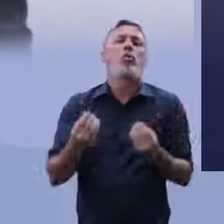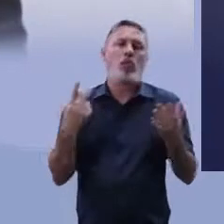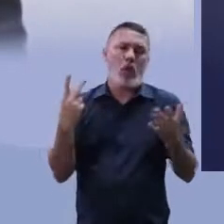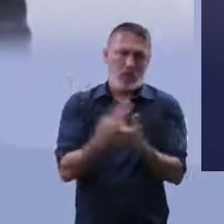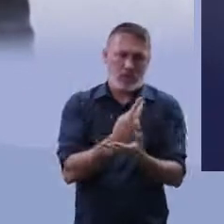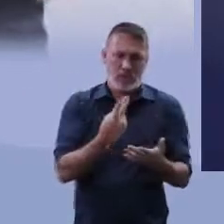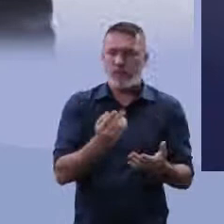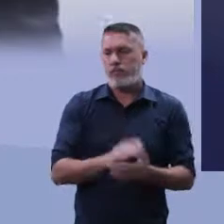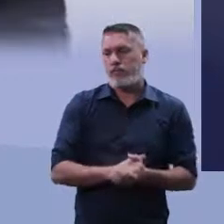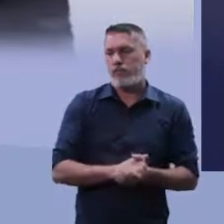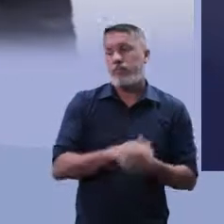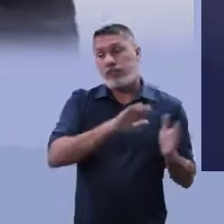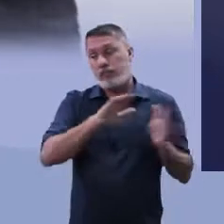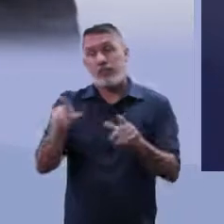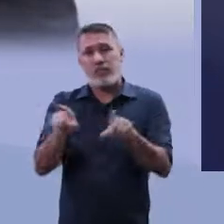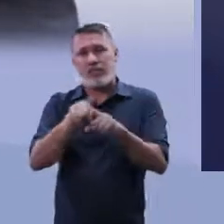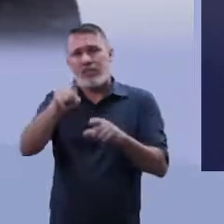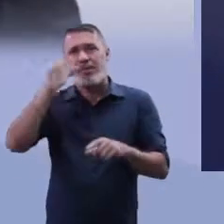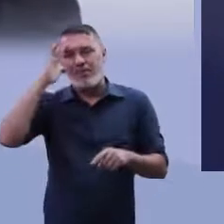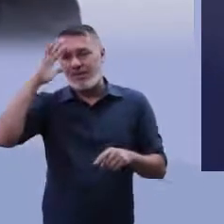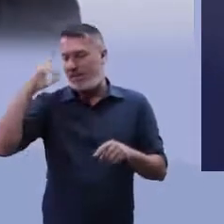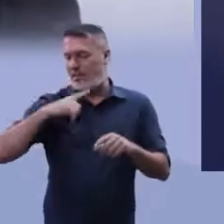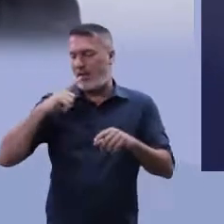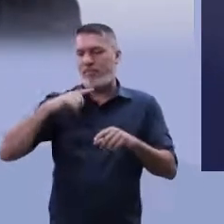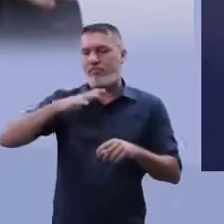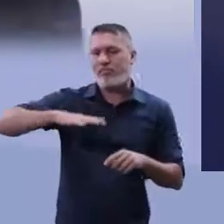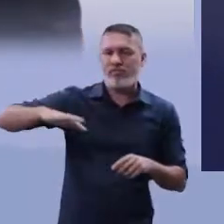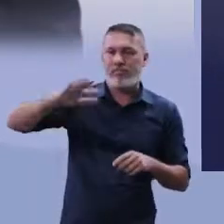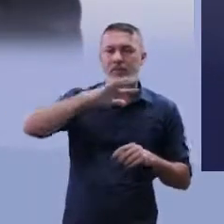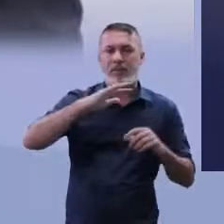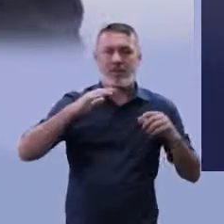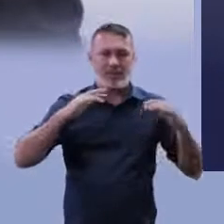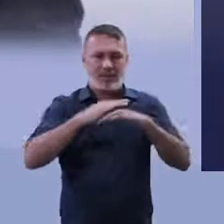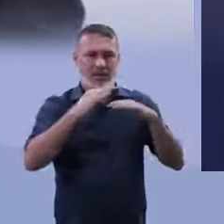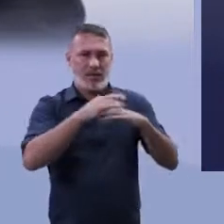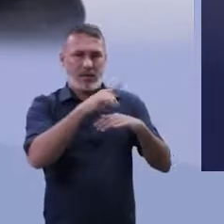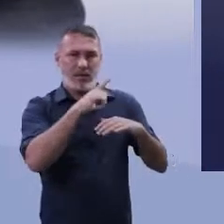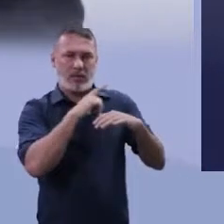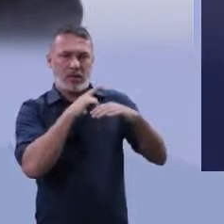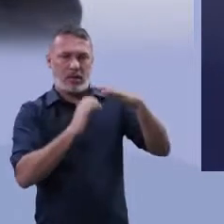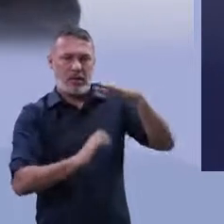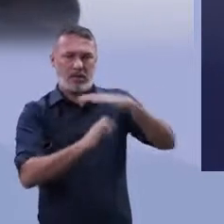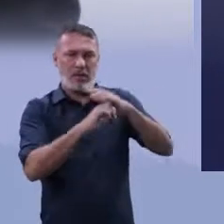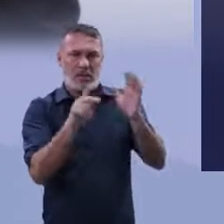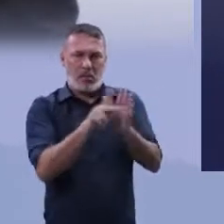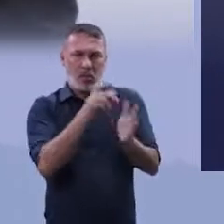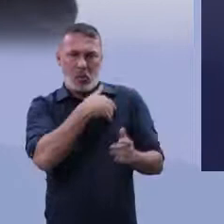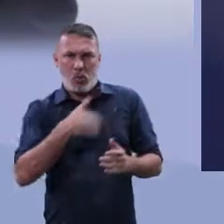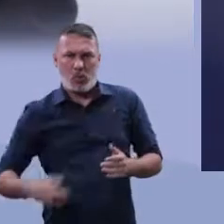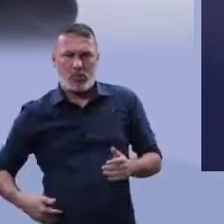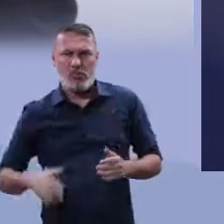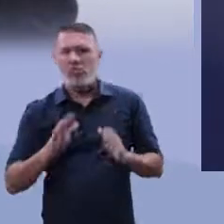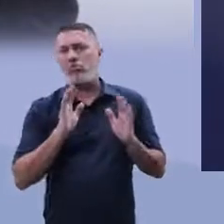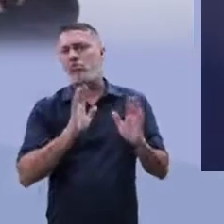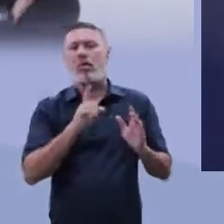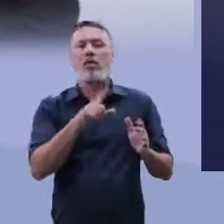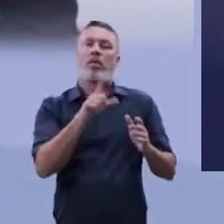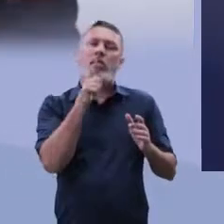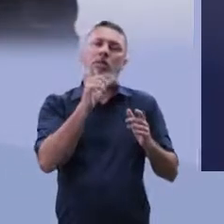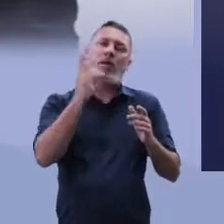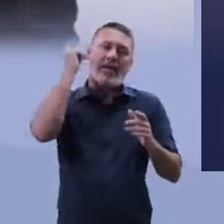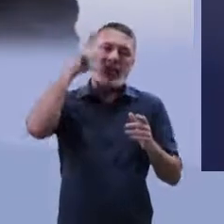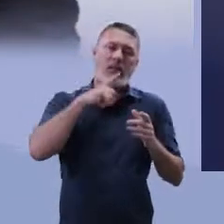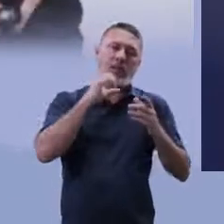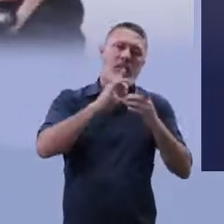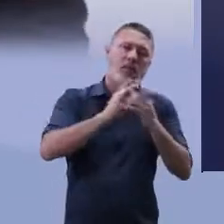vai pensando que aquelas cidades-estados, cada uma tinha uma forma de governo. Então, você tem algumas formas de governar: a aristocracia,